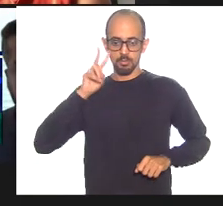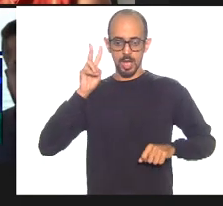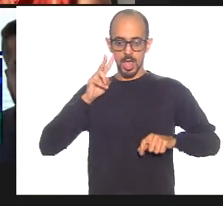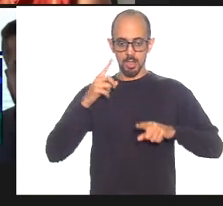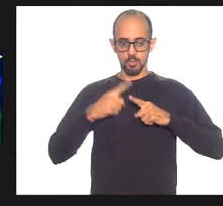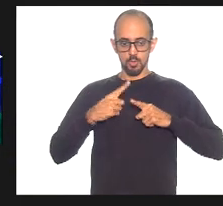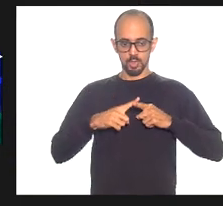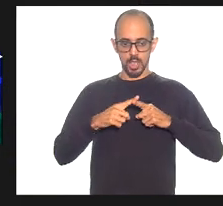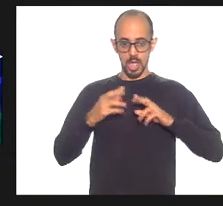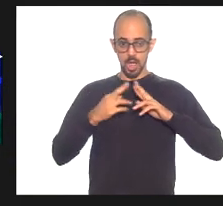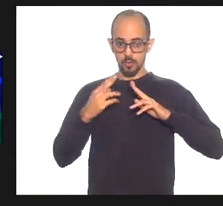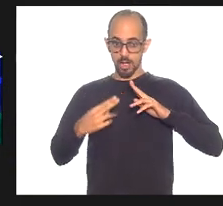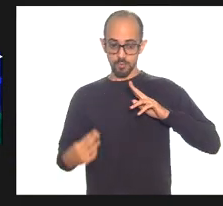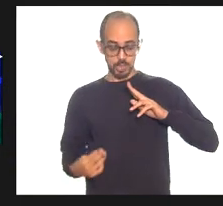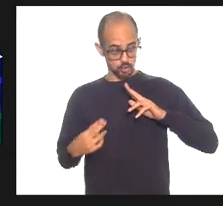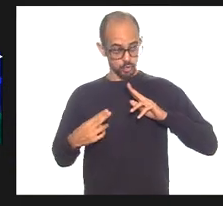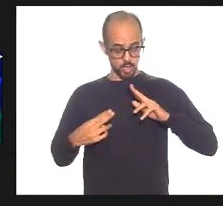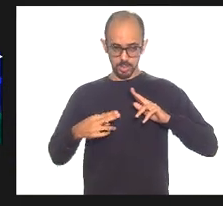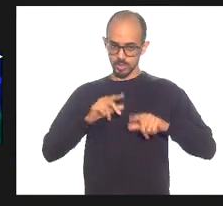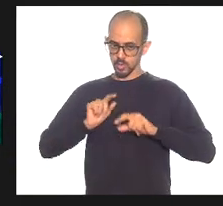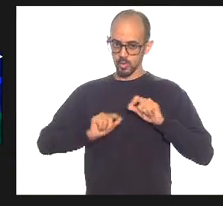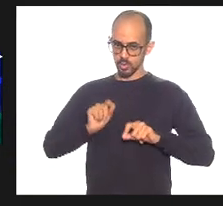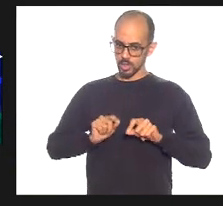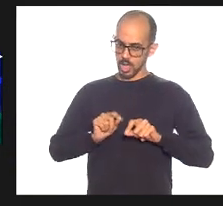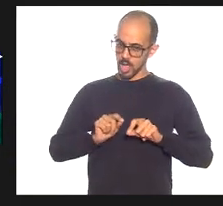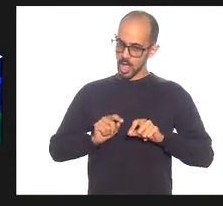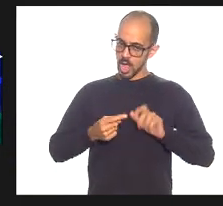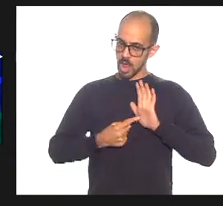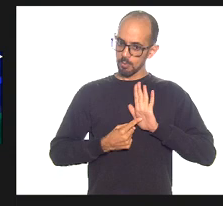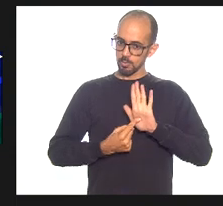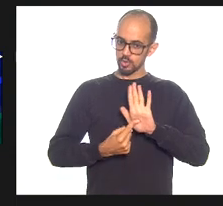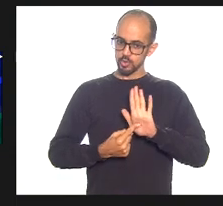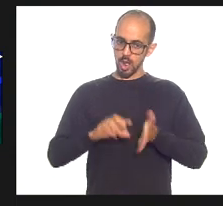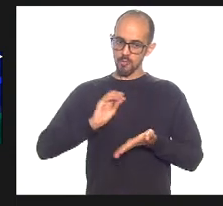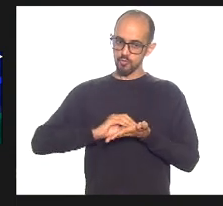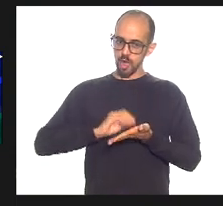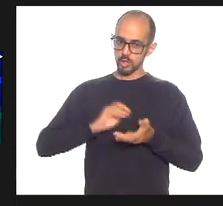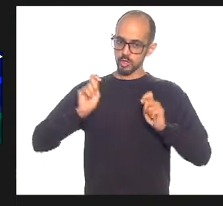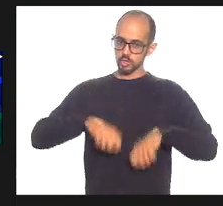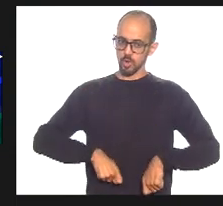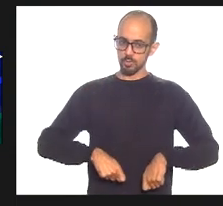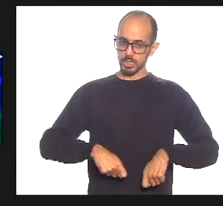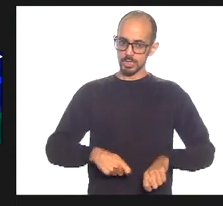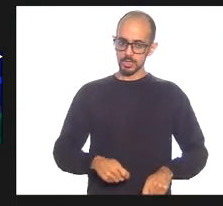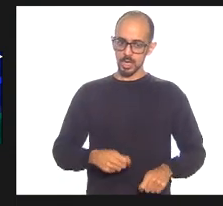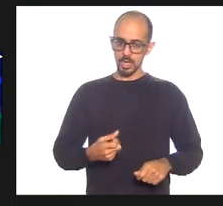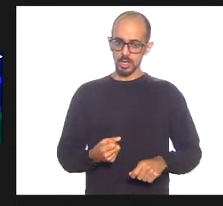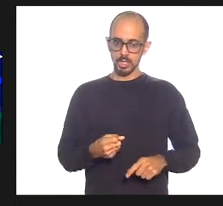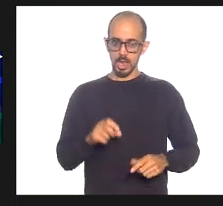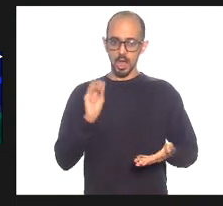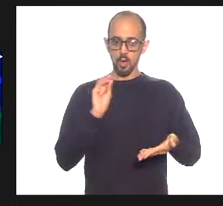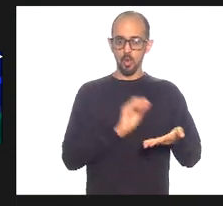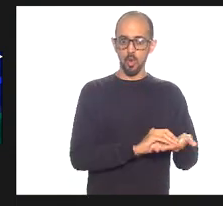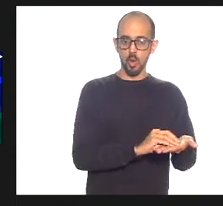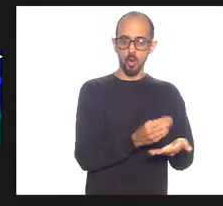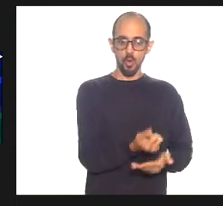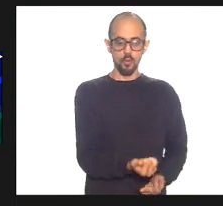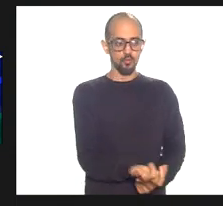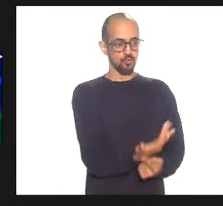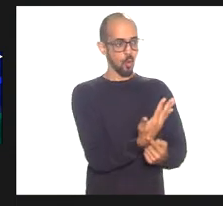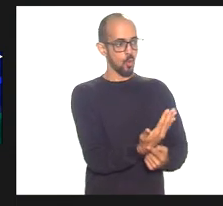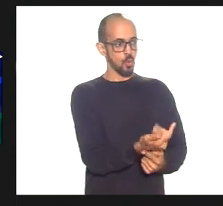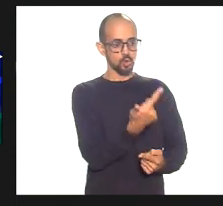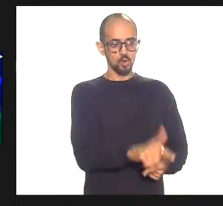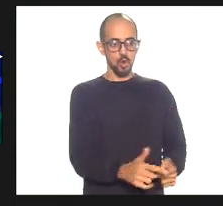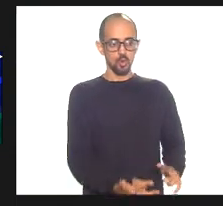UFRJ acabou de mostrar sua incompetência e já estão botando fogo na sua e mais um